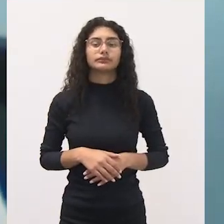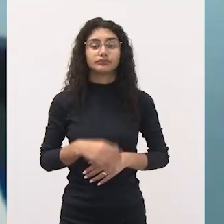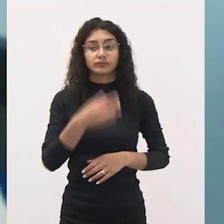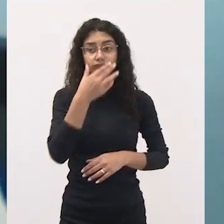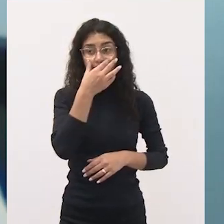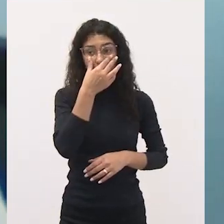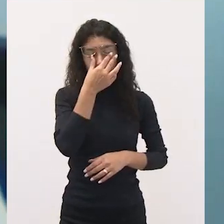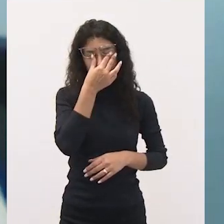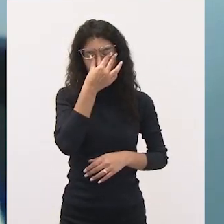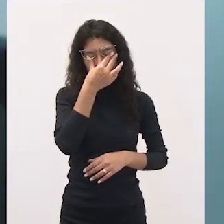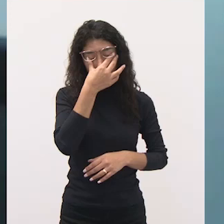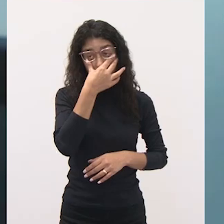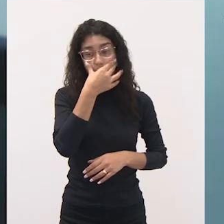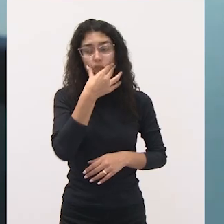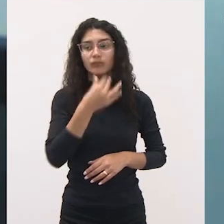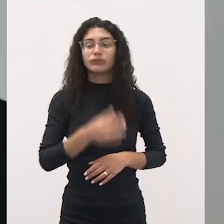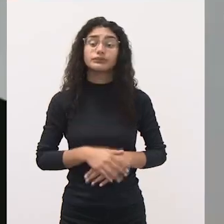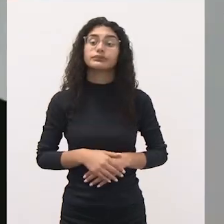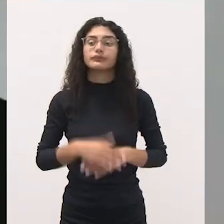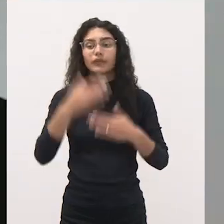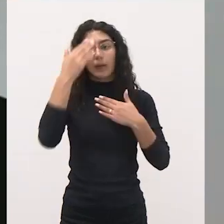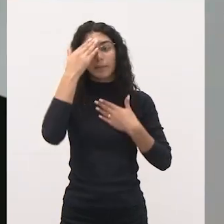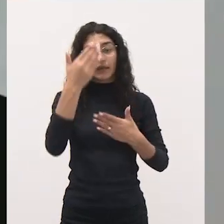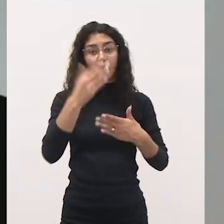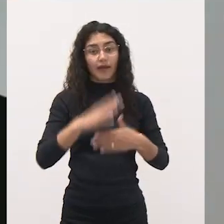Ok, doutora. Muito obrigada.